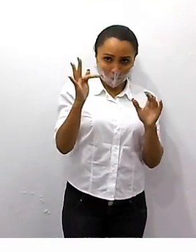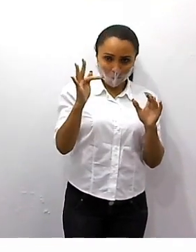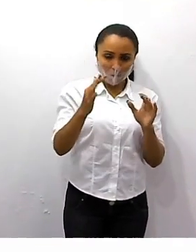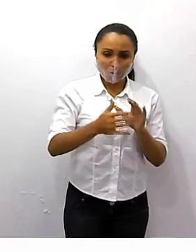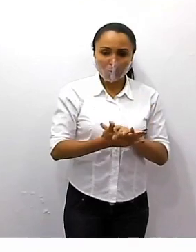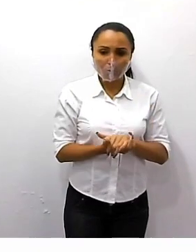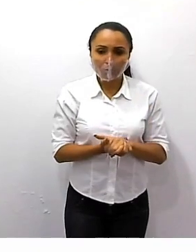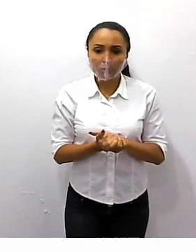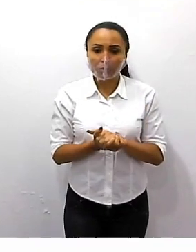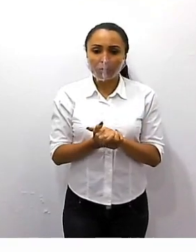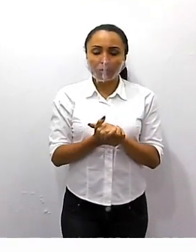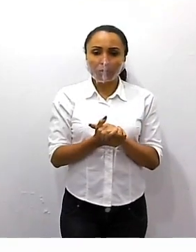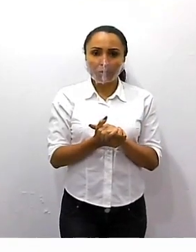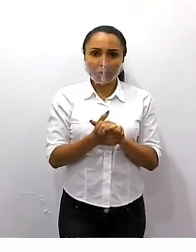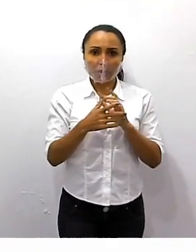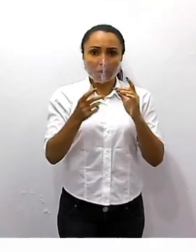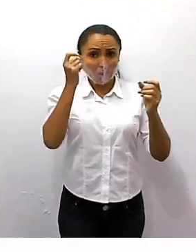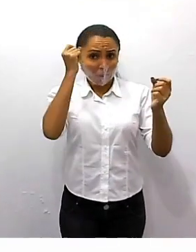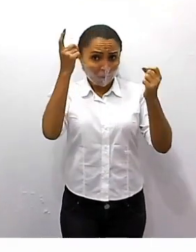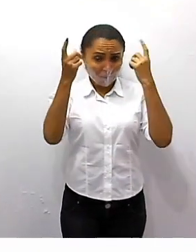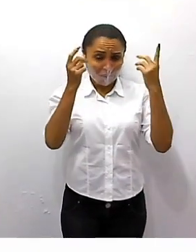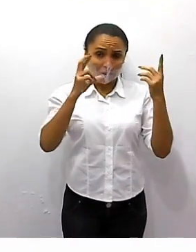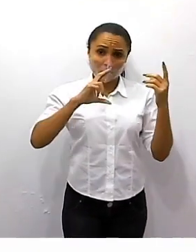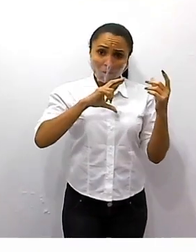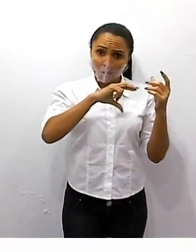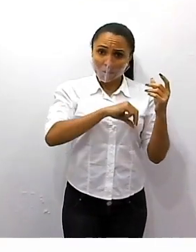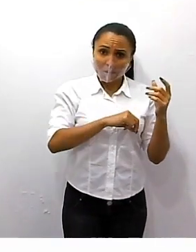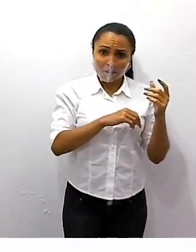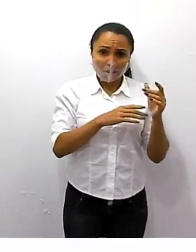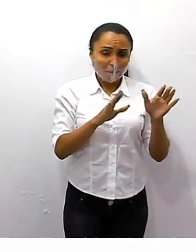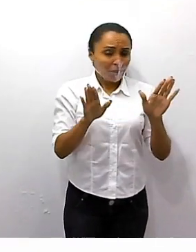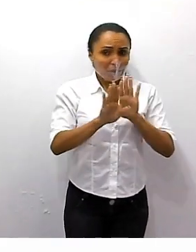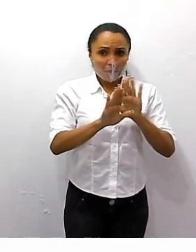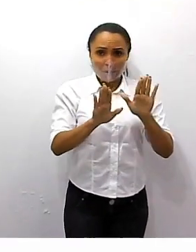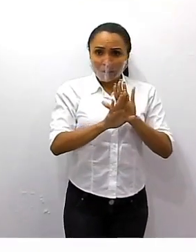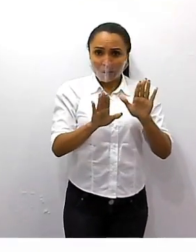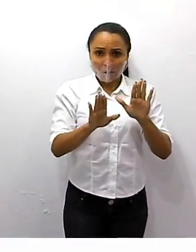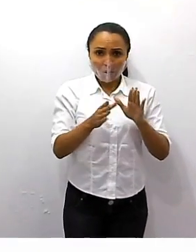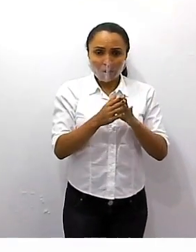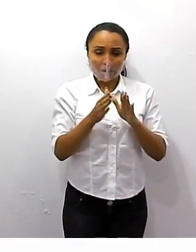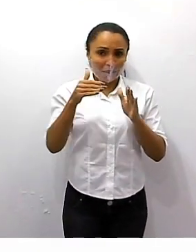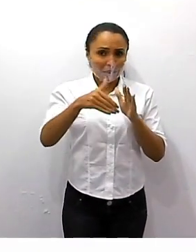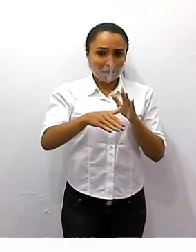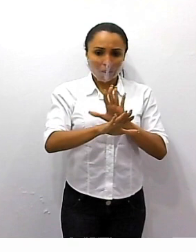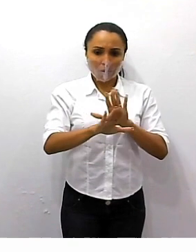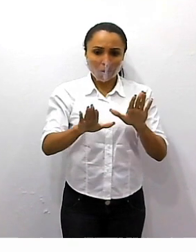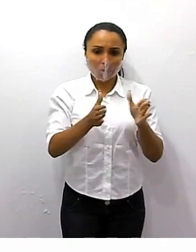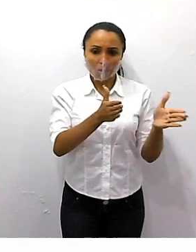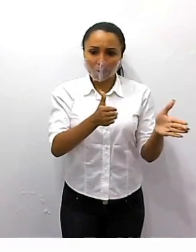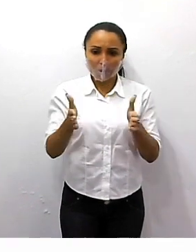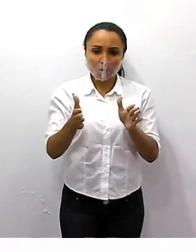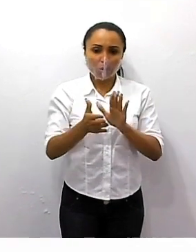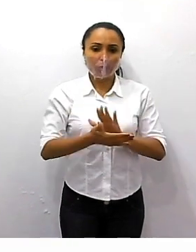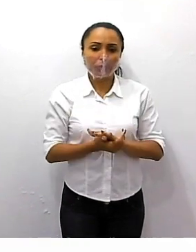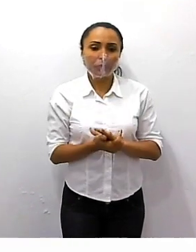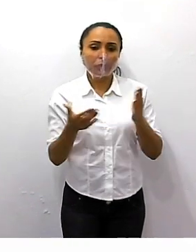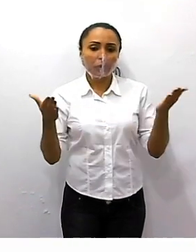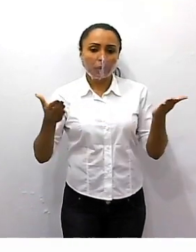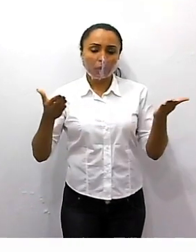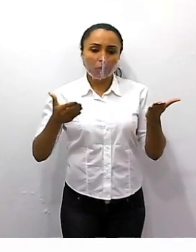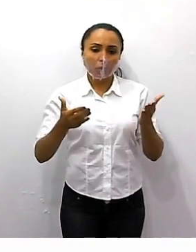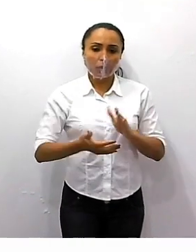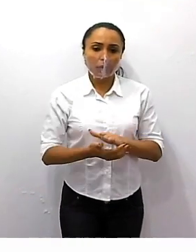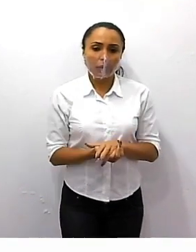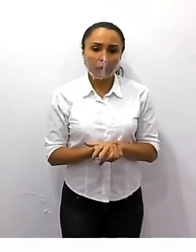idealização, exaltação, aspectos românticos, não cabe para esse momento. Beleza? Agora nós teremos um quê